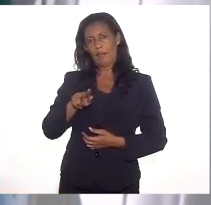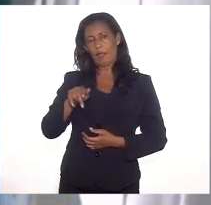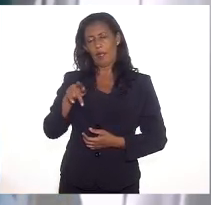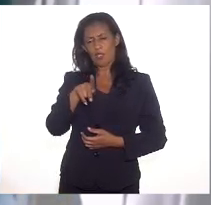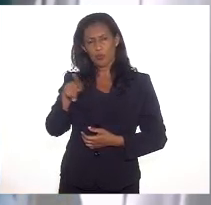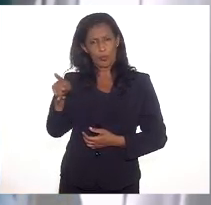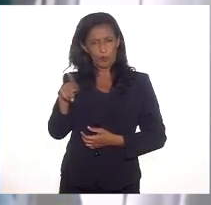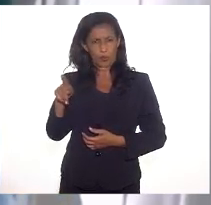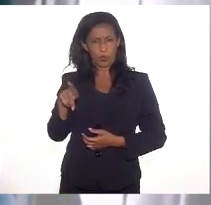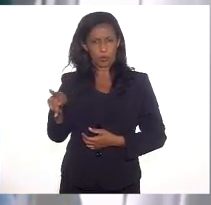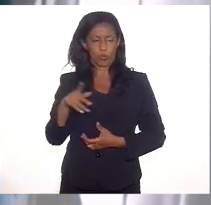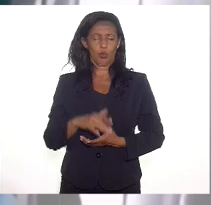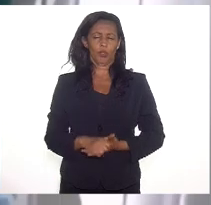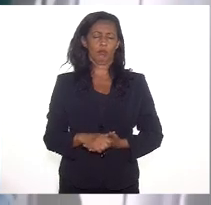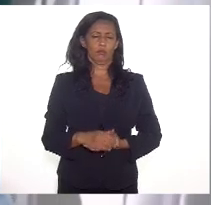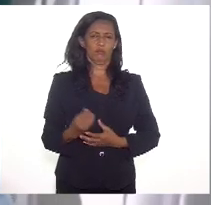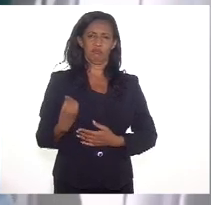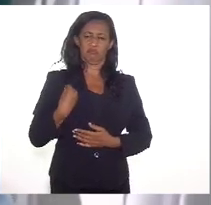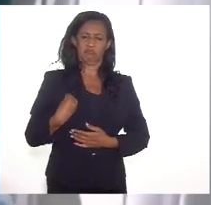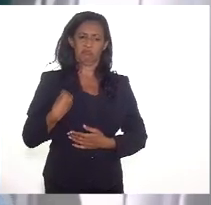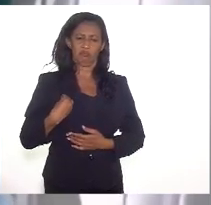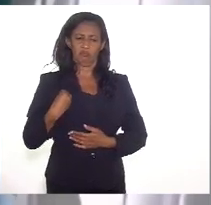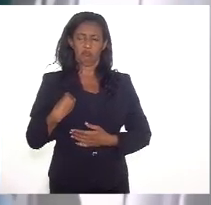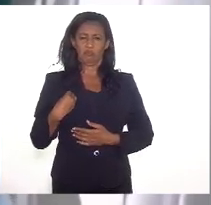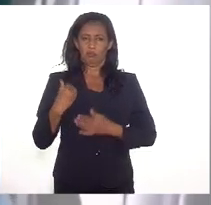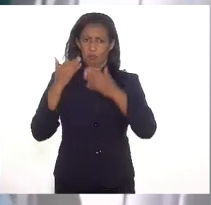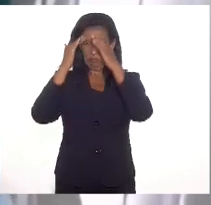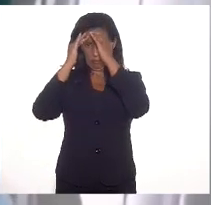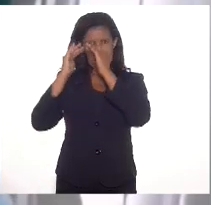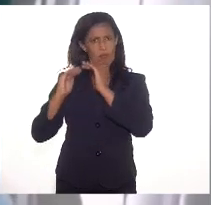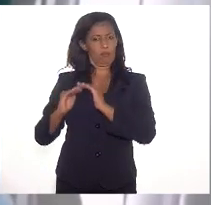professora, com trajetória respeitada